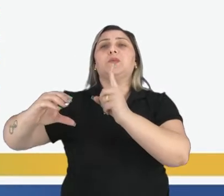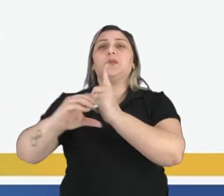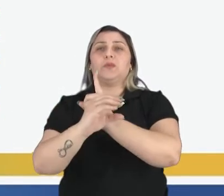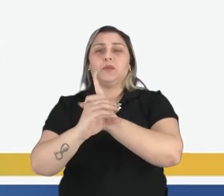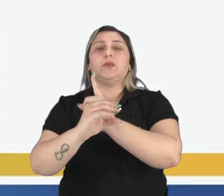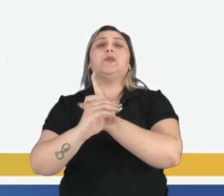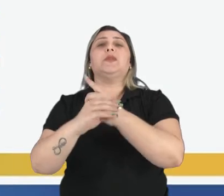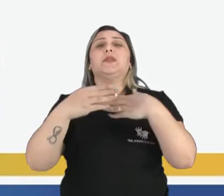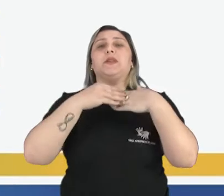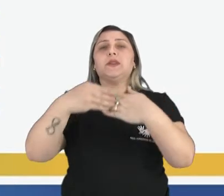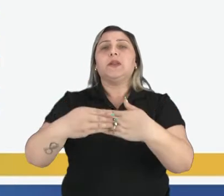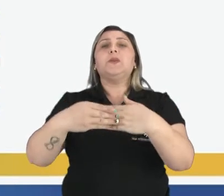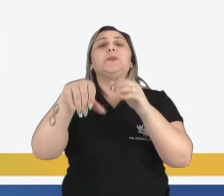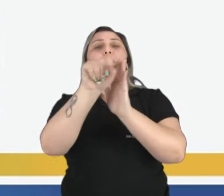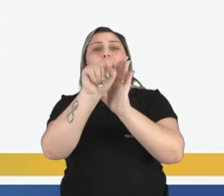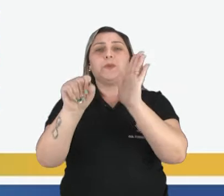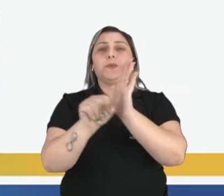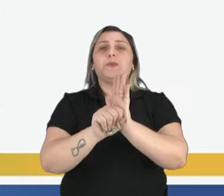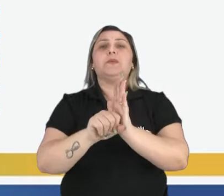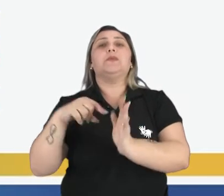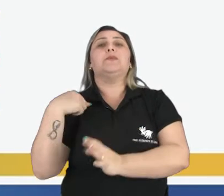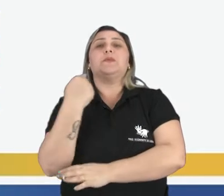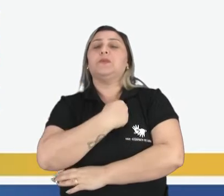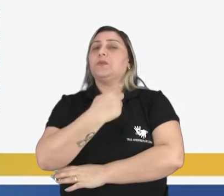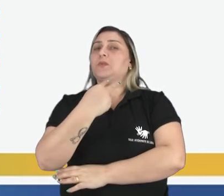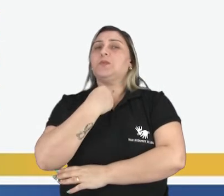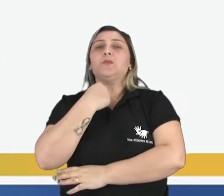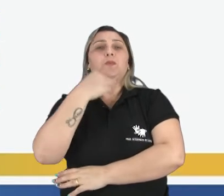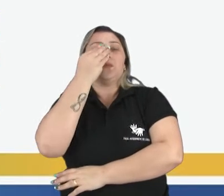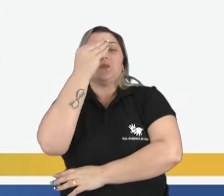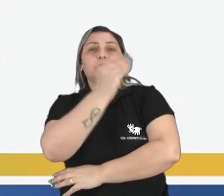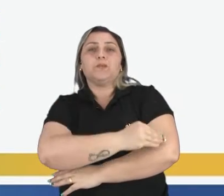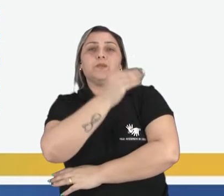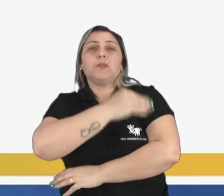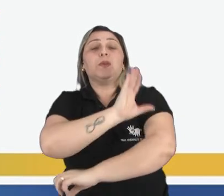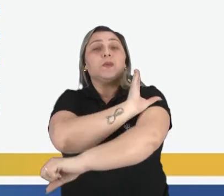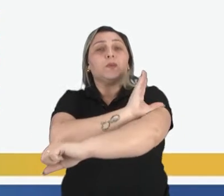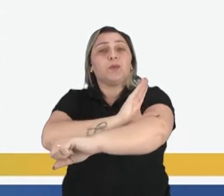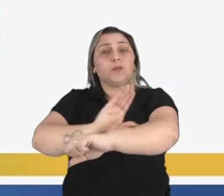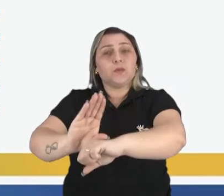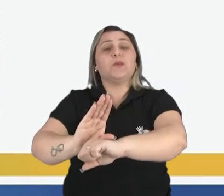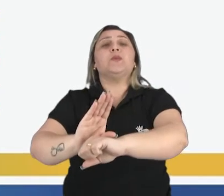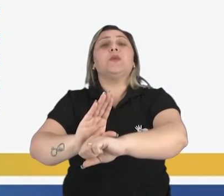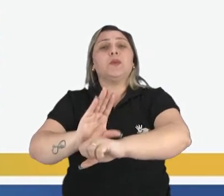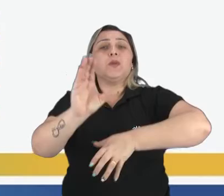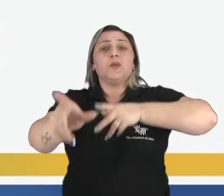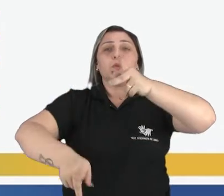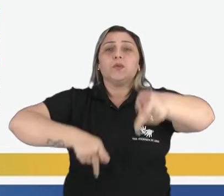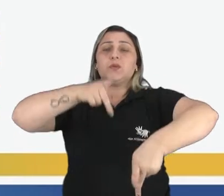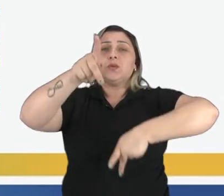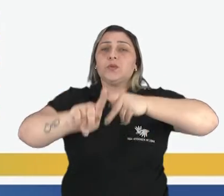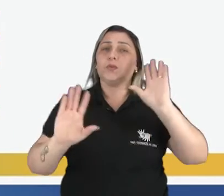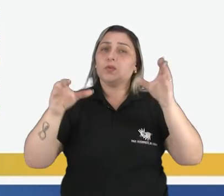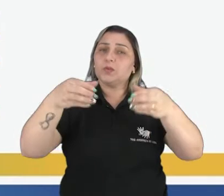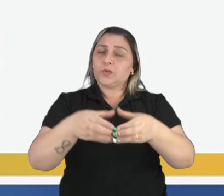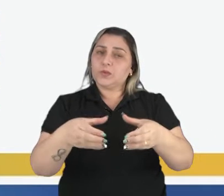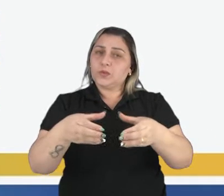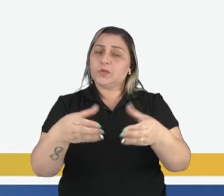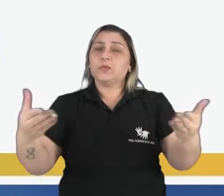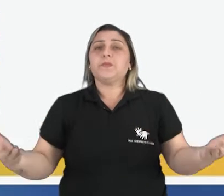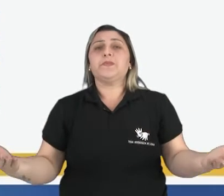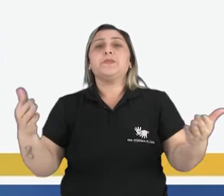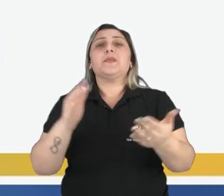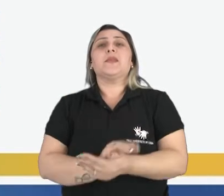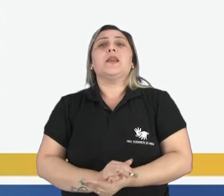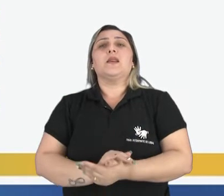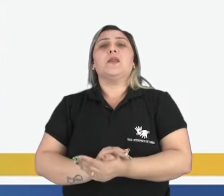vem trazendo aí ao longo dos séculos. De forma alguma a gente não pode desprezar a cultura de uma civilização, tá bom? Então,